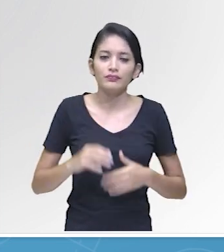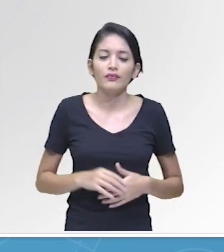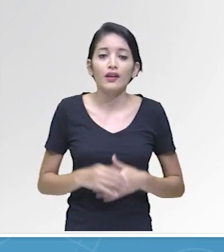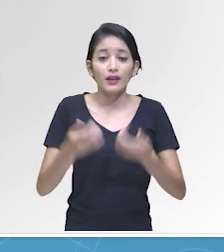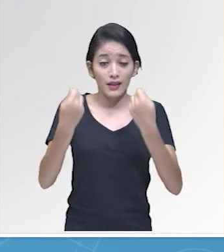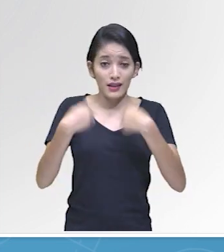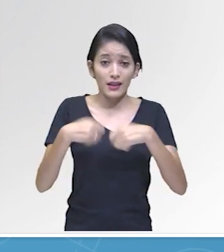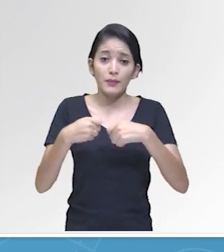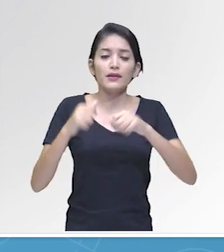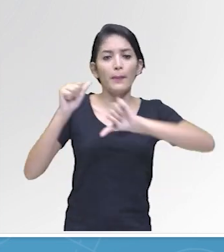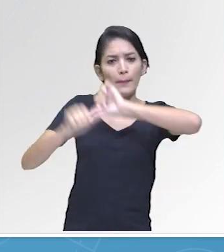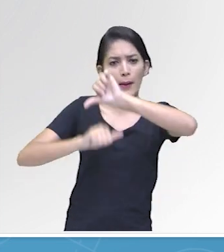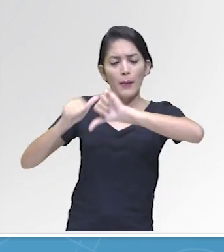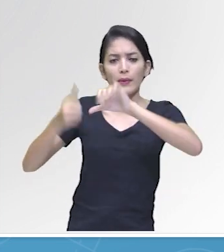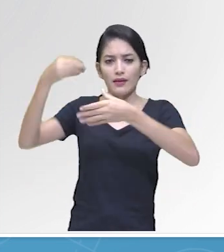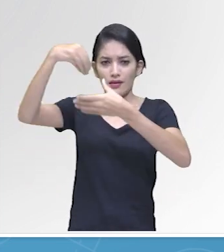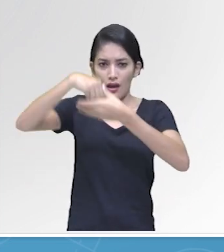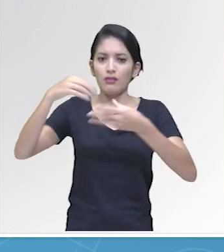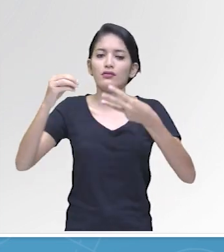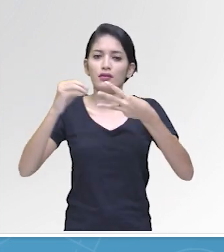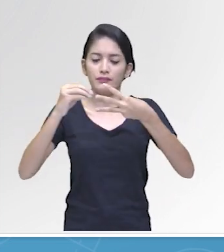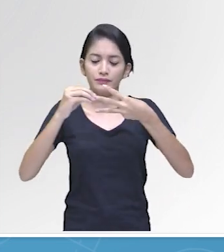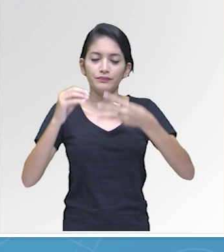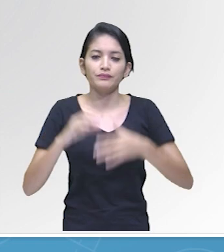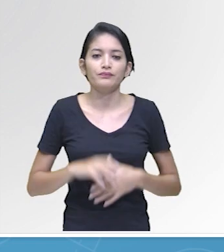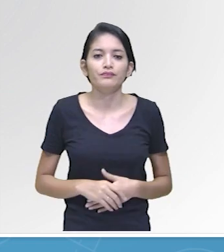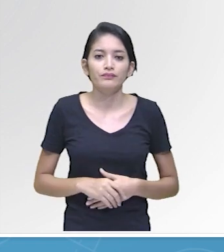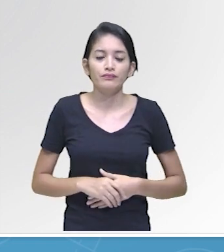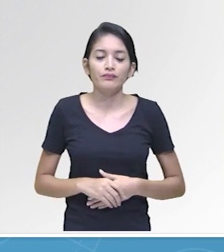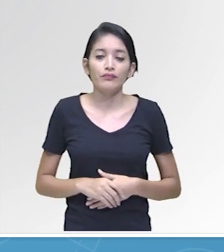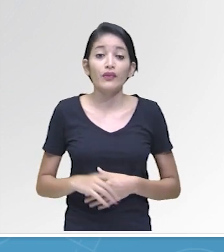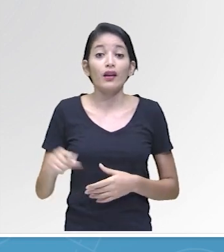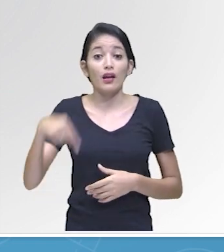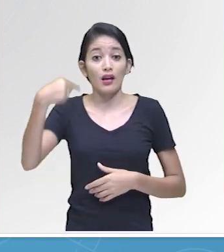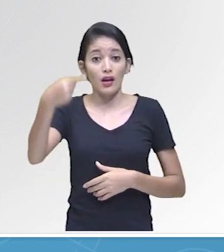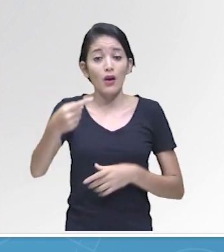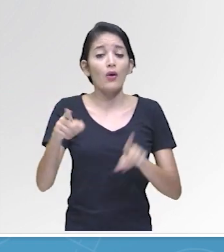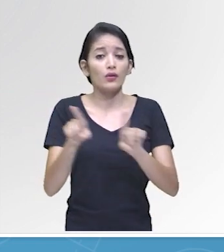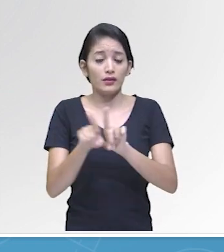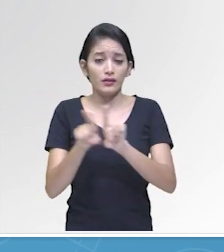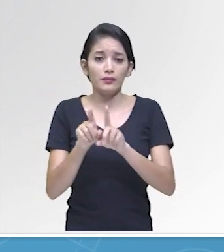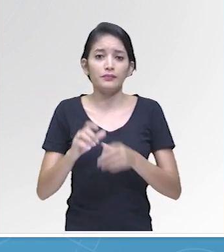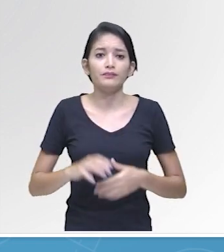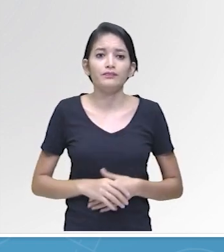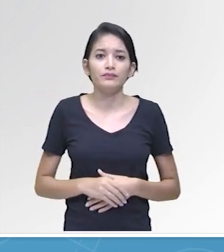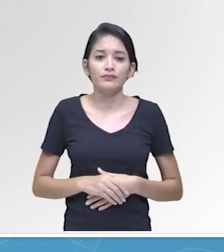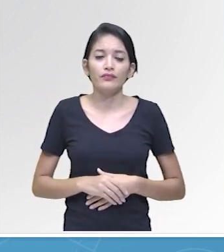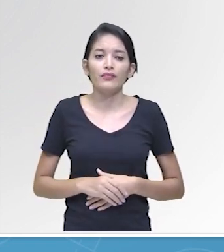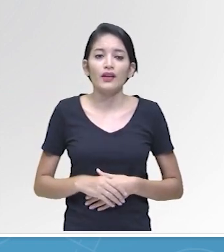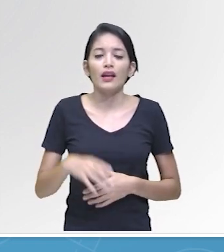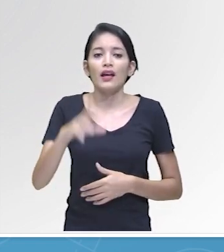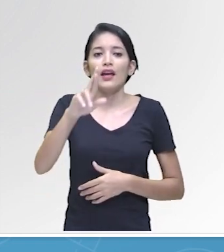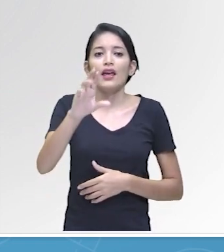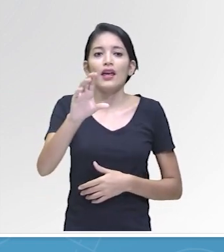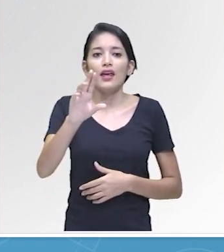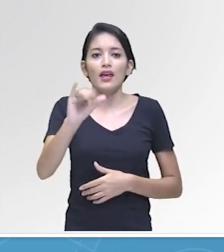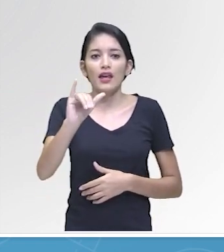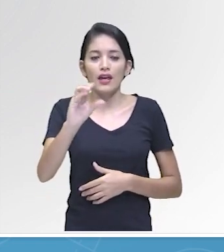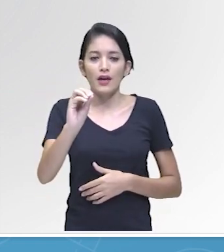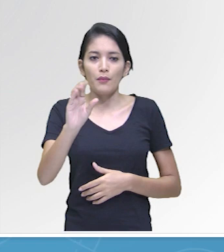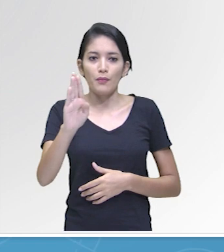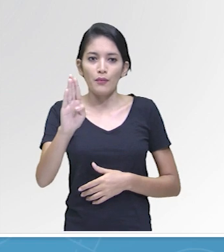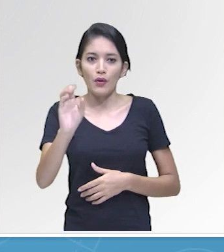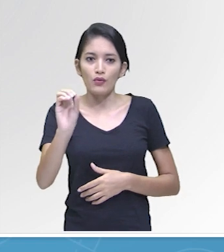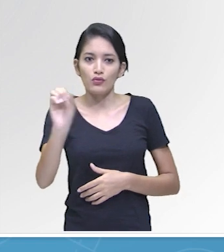ser trocado dentro da célula. Vamos lá ver outra estrutura celular. Os ribossomos,